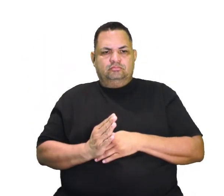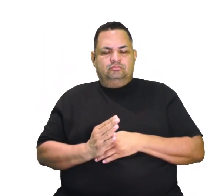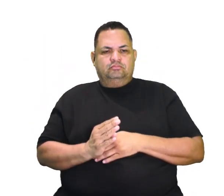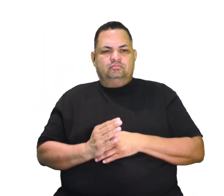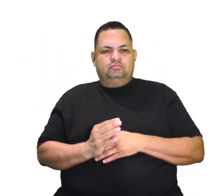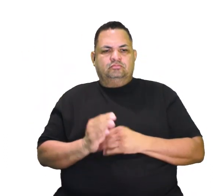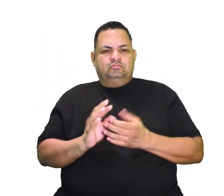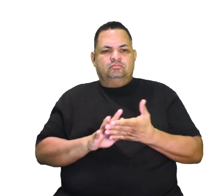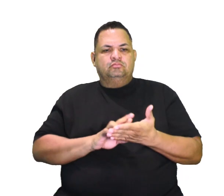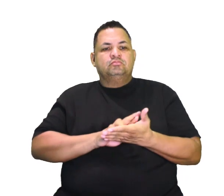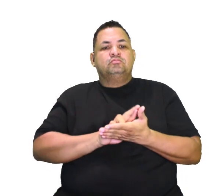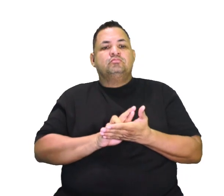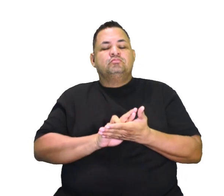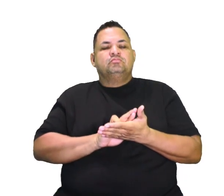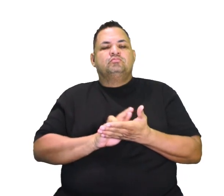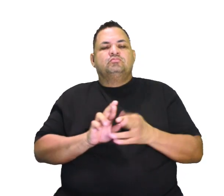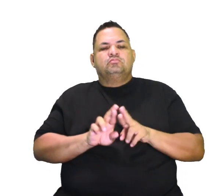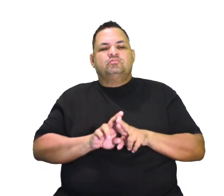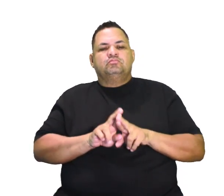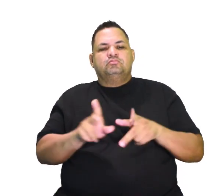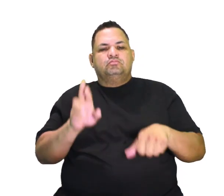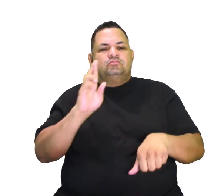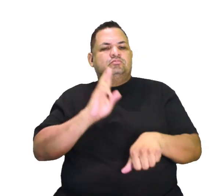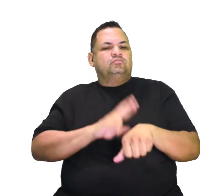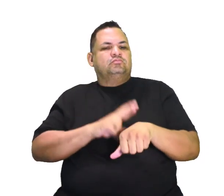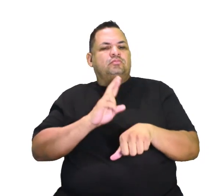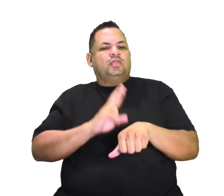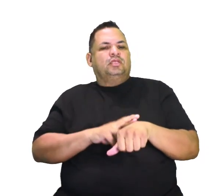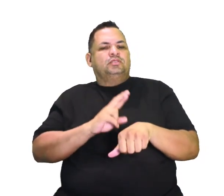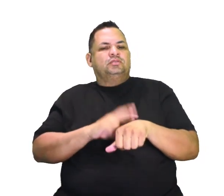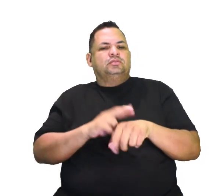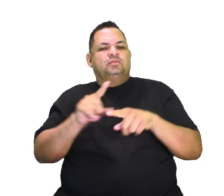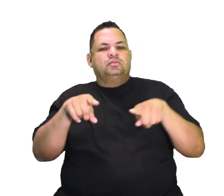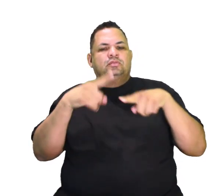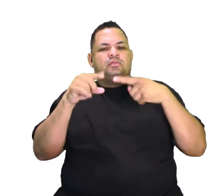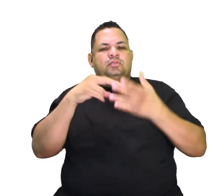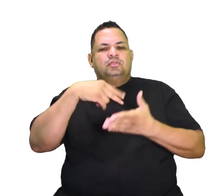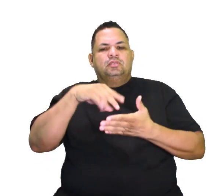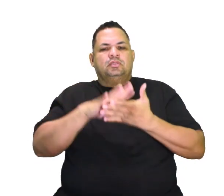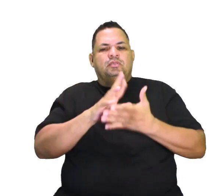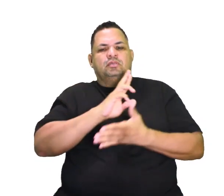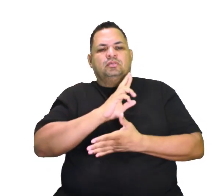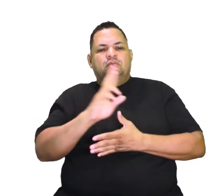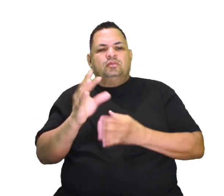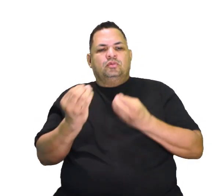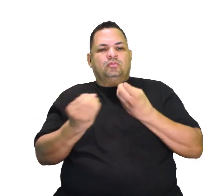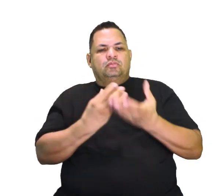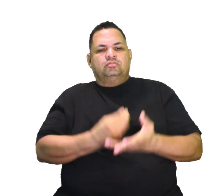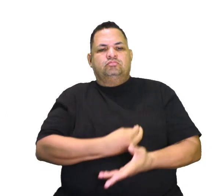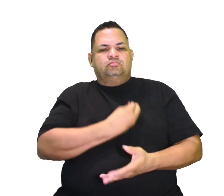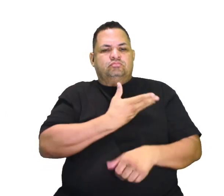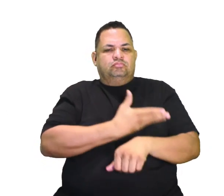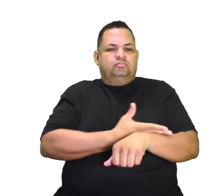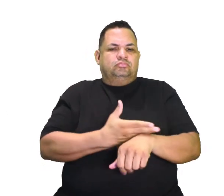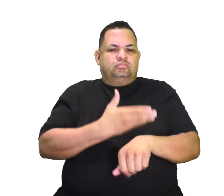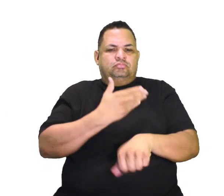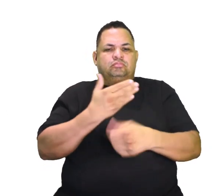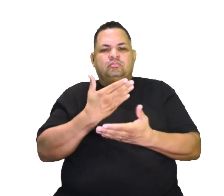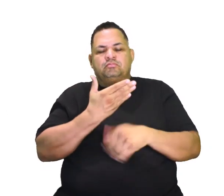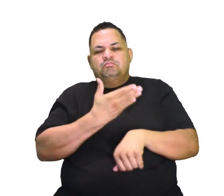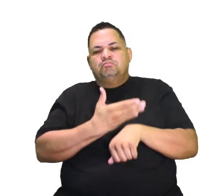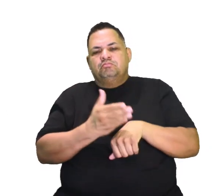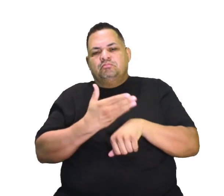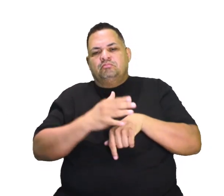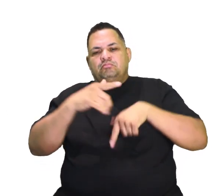Então, os diferentes ritmos musicais, danças, religião, modo de vida,